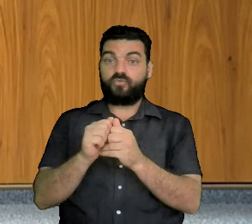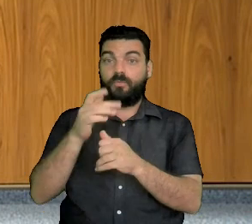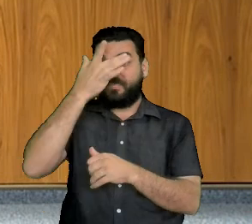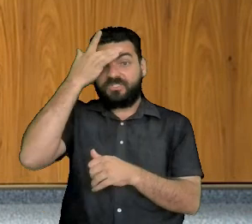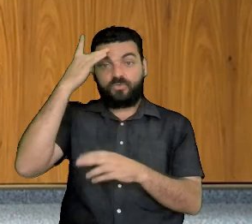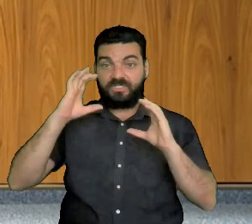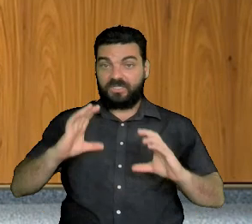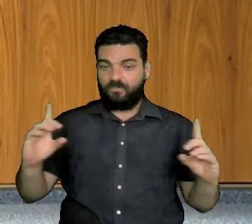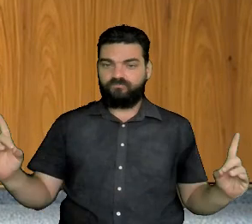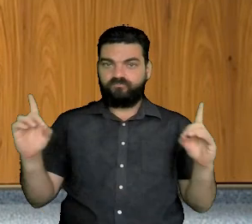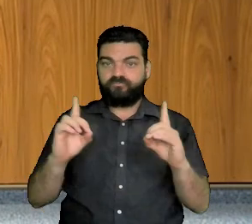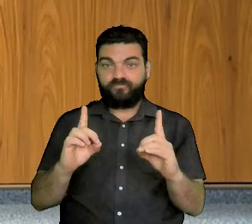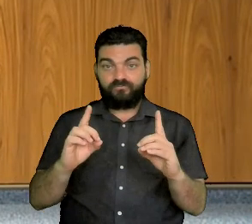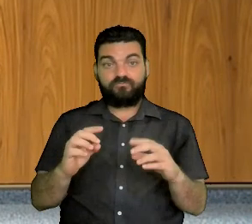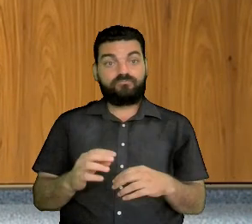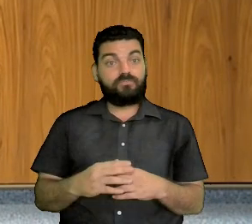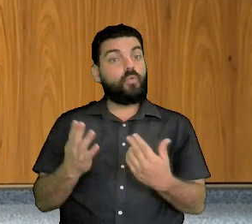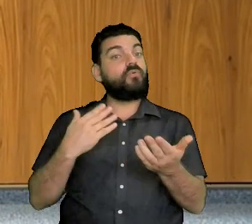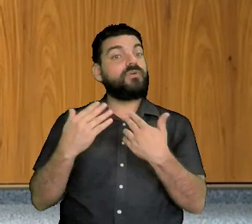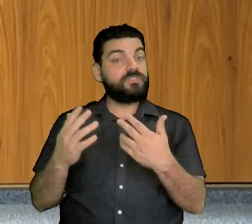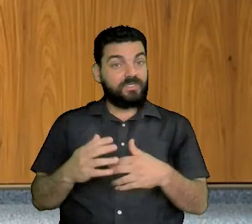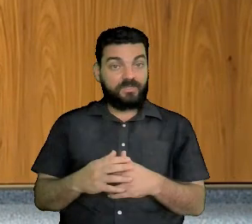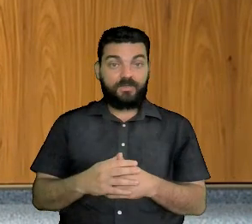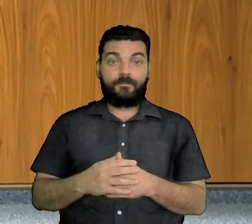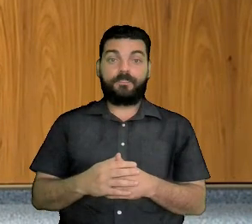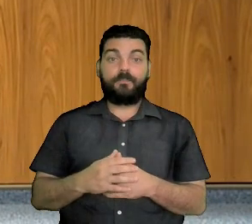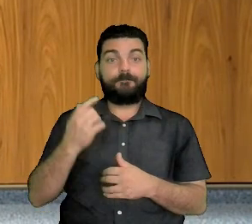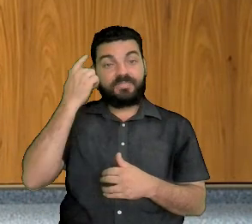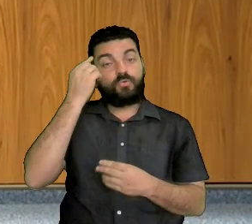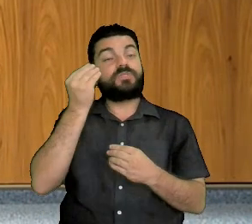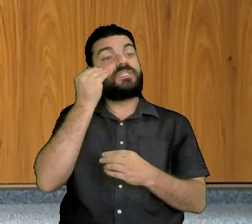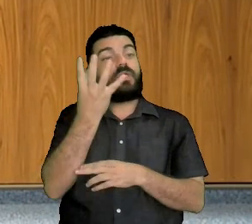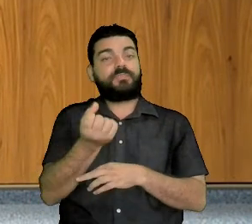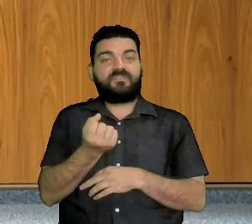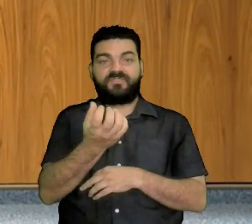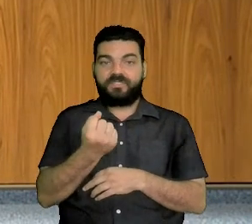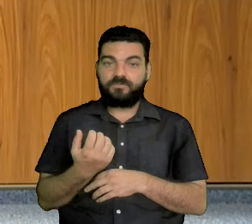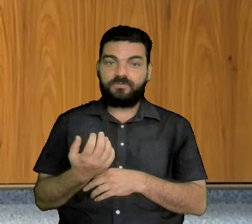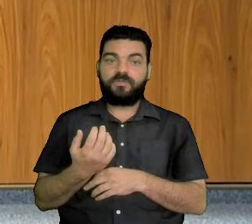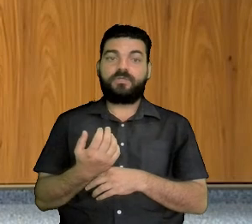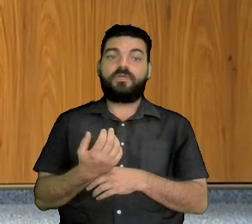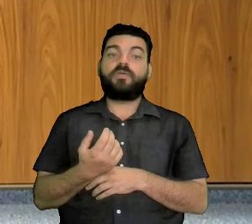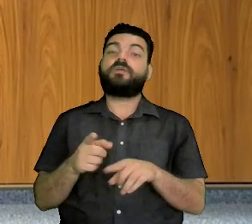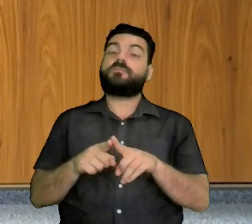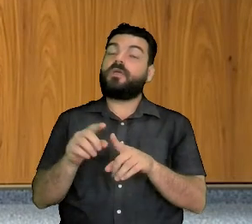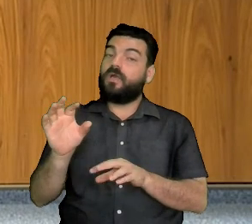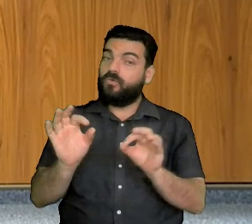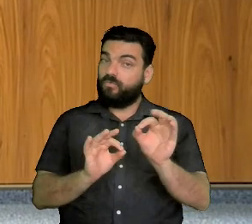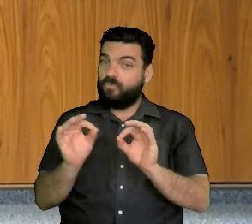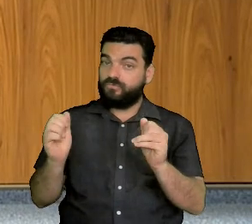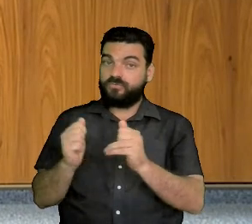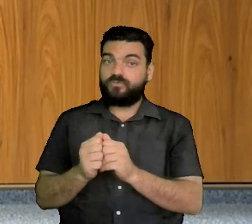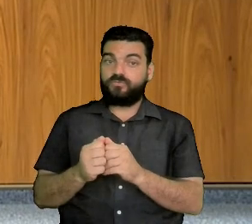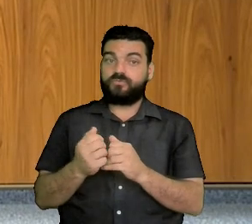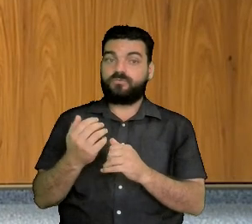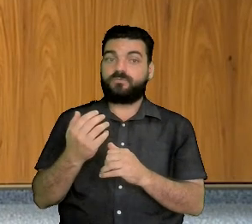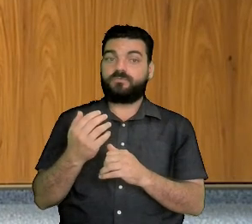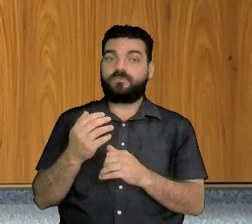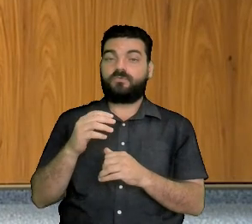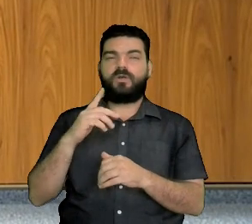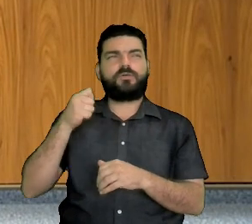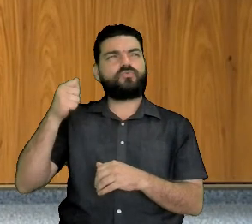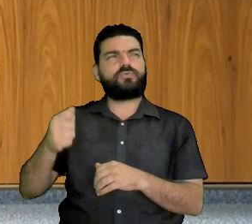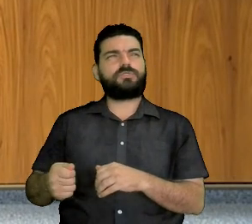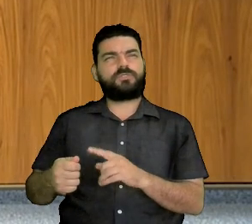que está ali naquela situação, buscando o seu benefício, e construiu ali, juntamente com a